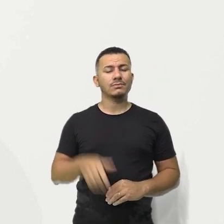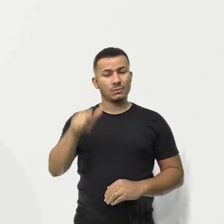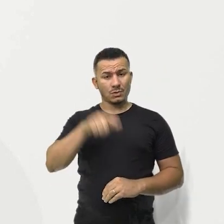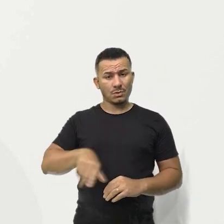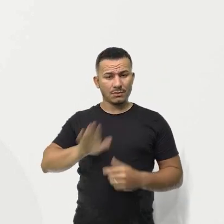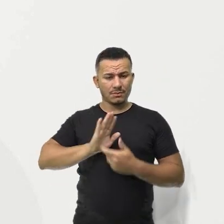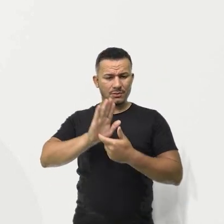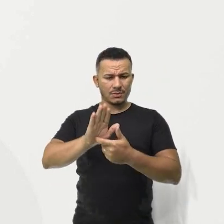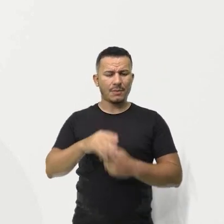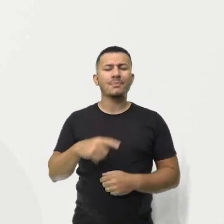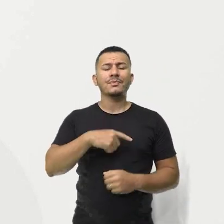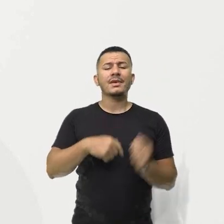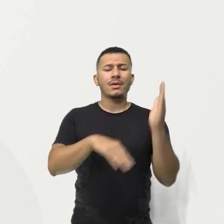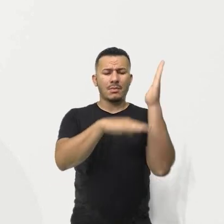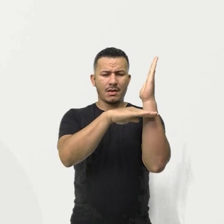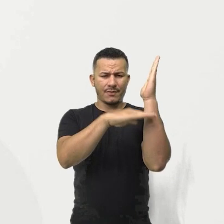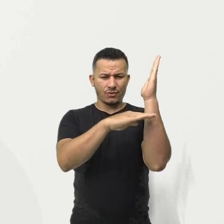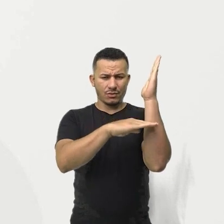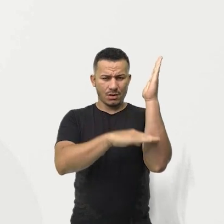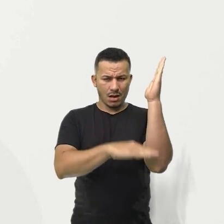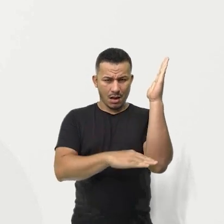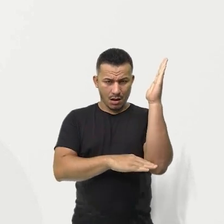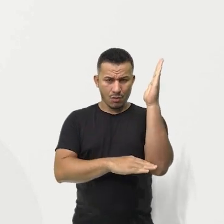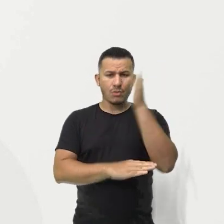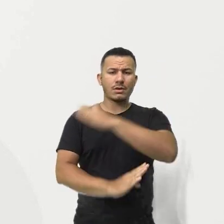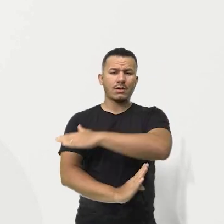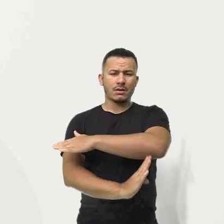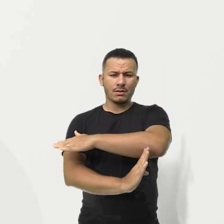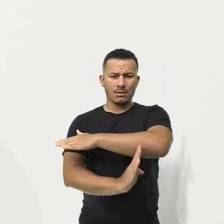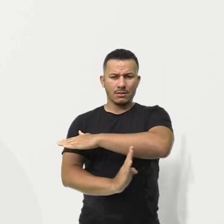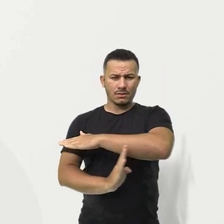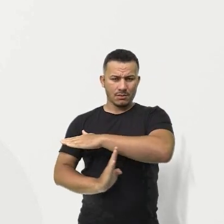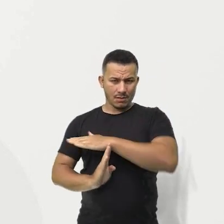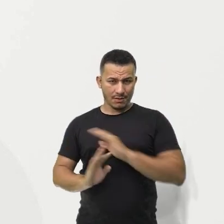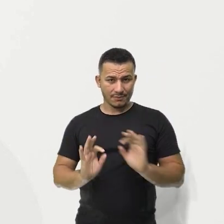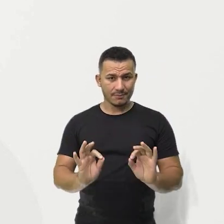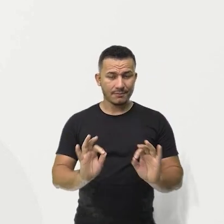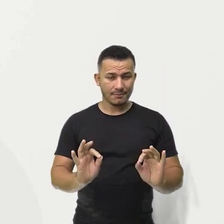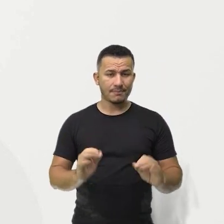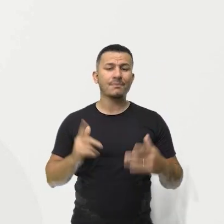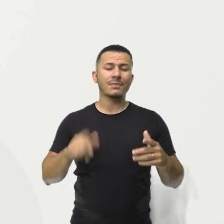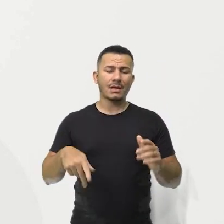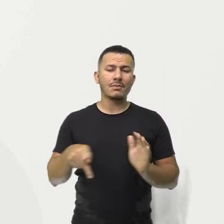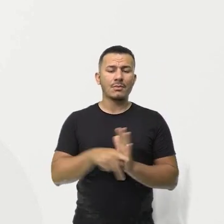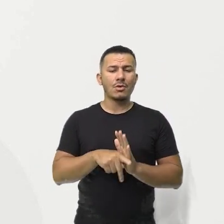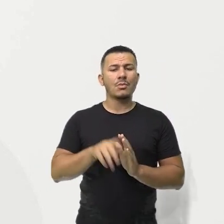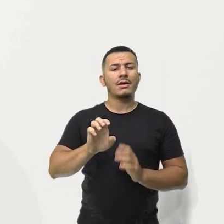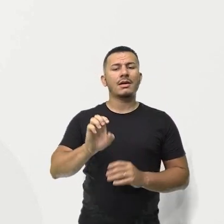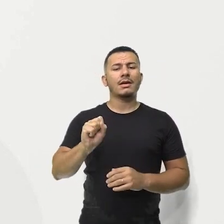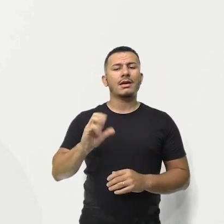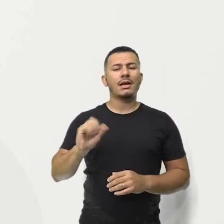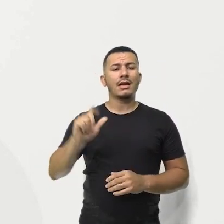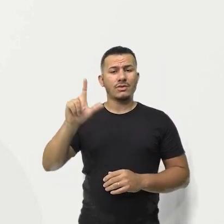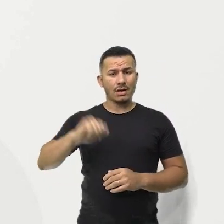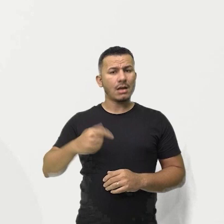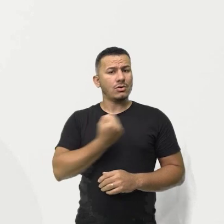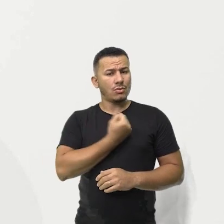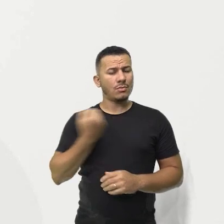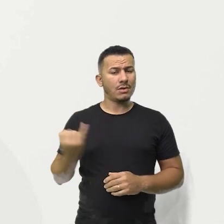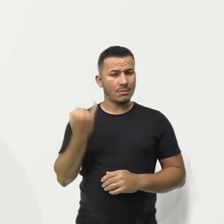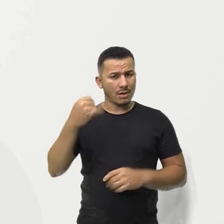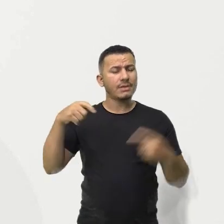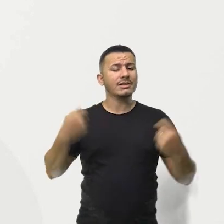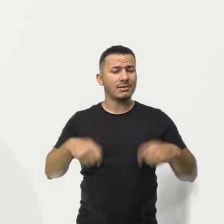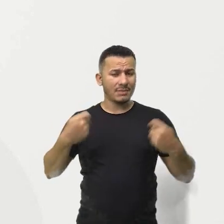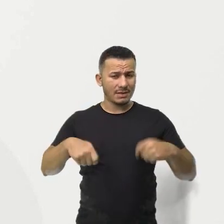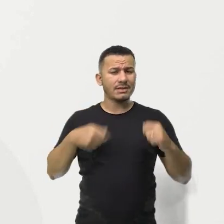para você, ó. Uma na vertical e outra na horizontal. Então esses são elementos importantes aí que tem que